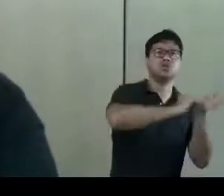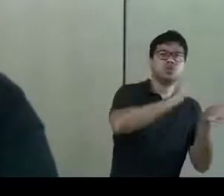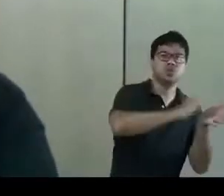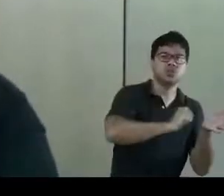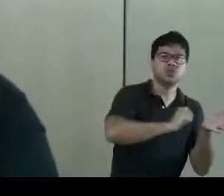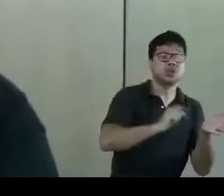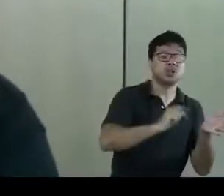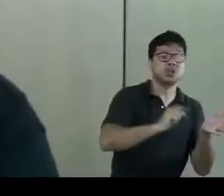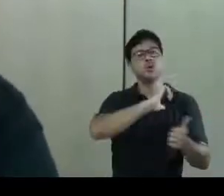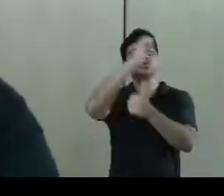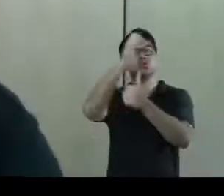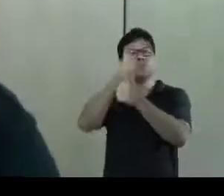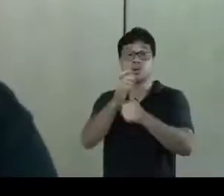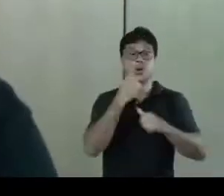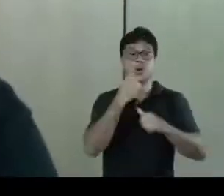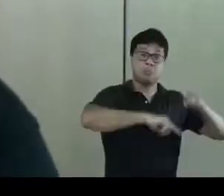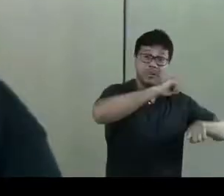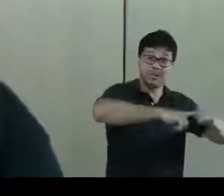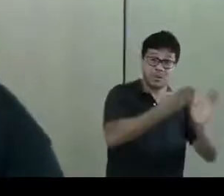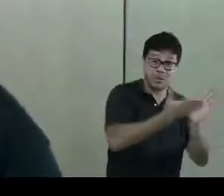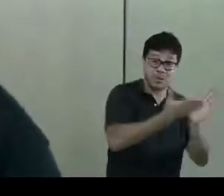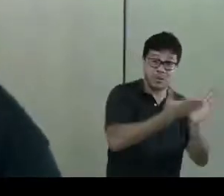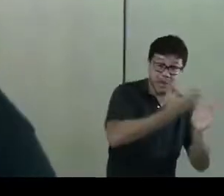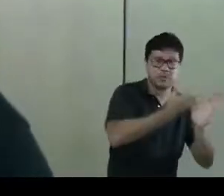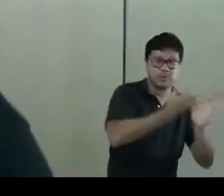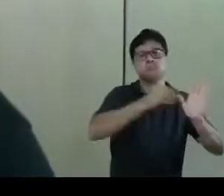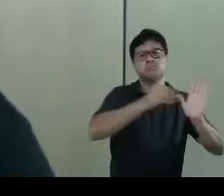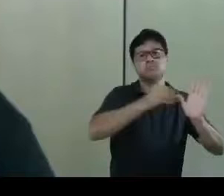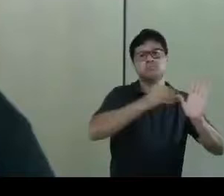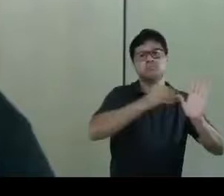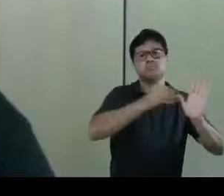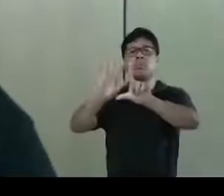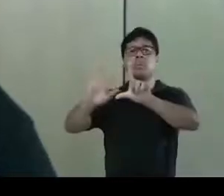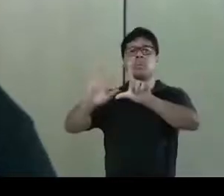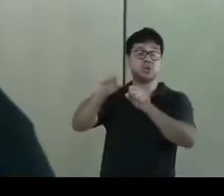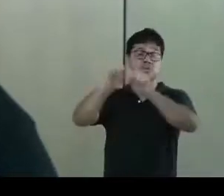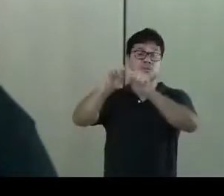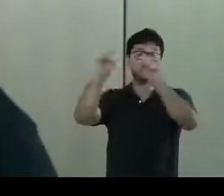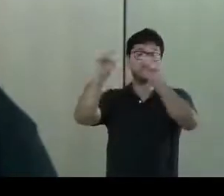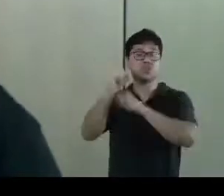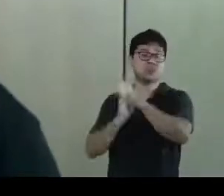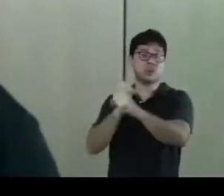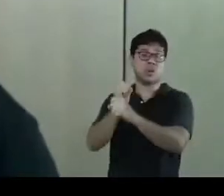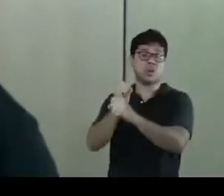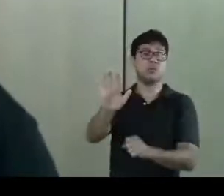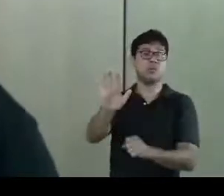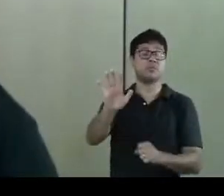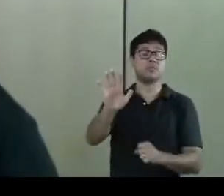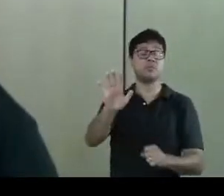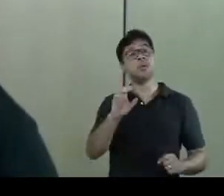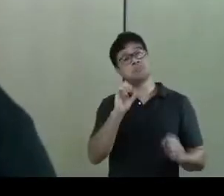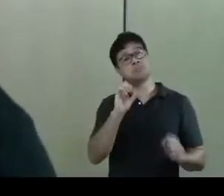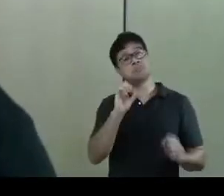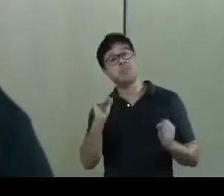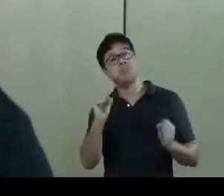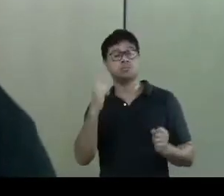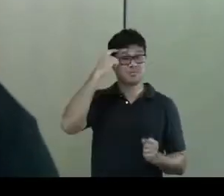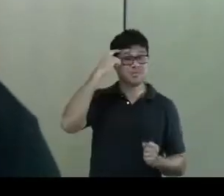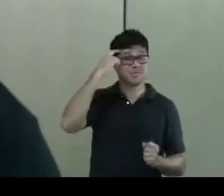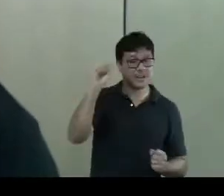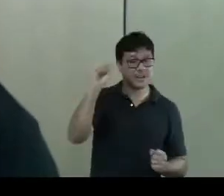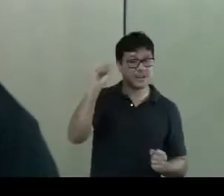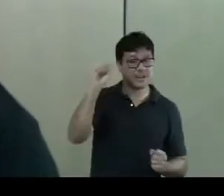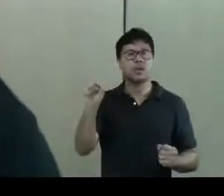sim, substituindo essa materialidade para um outro suporte, que é o digital, né, e que, obviamente, pode dar vazão,